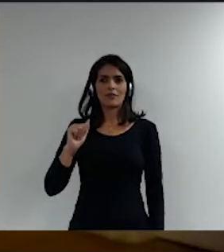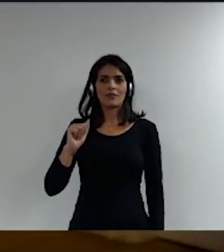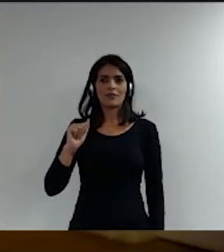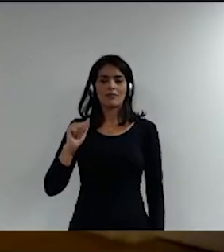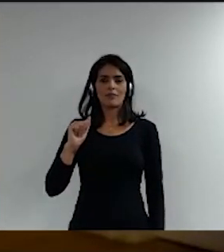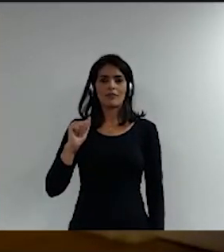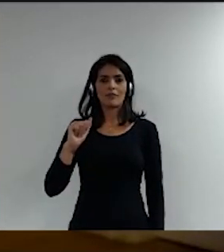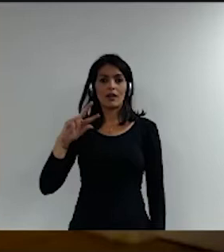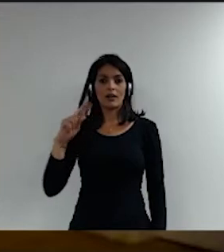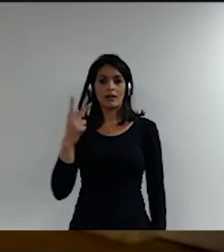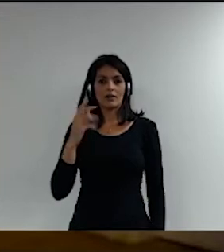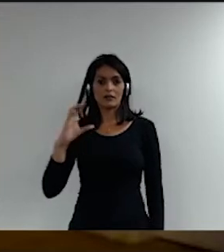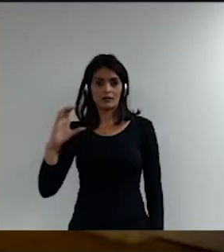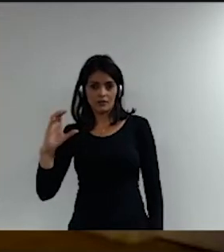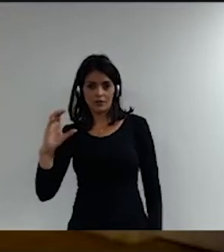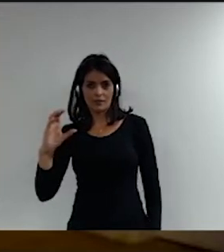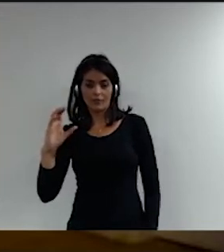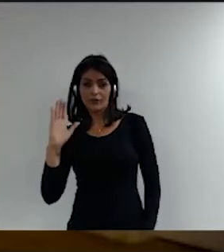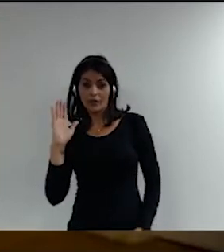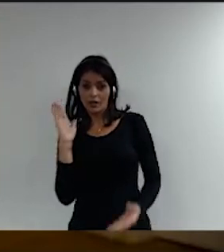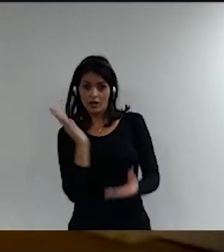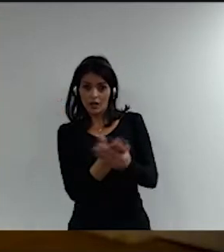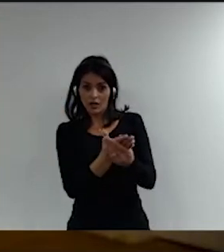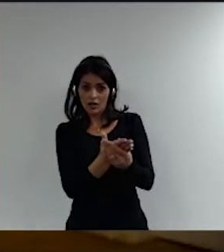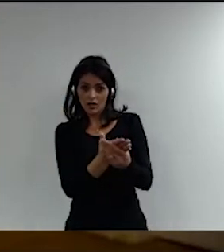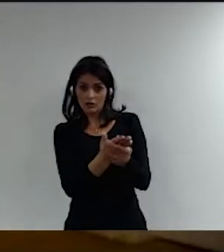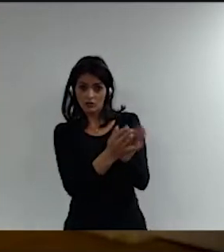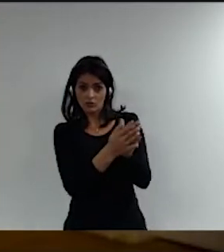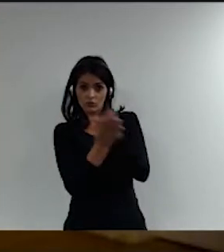ajuizados no plantão,